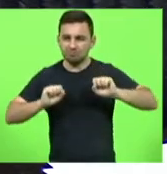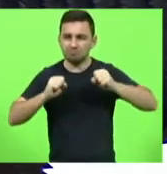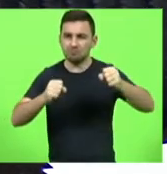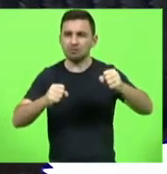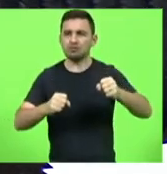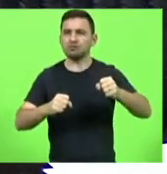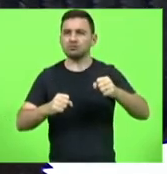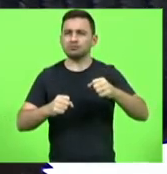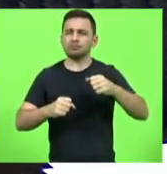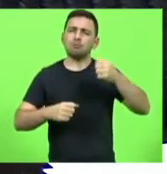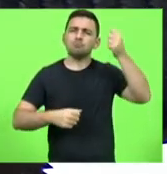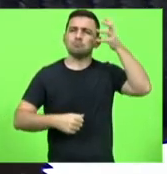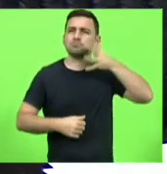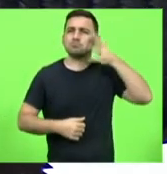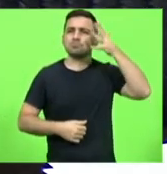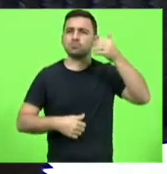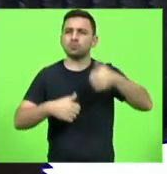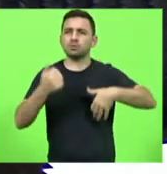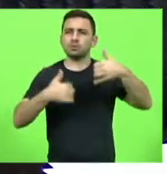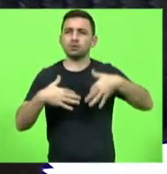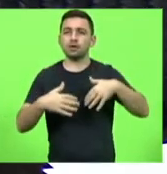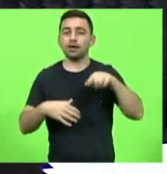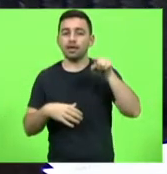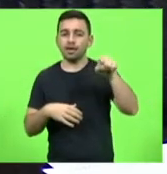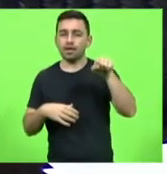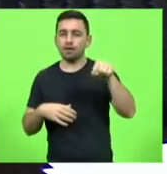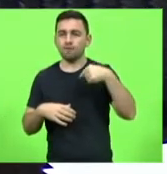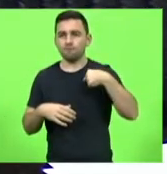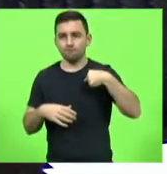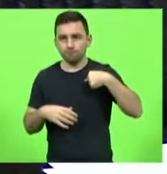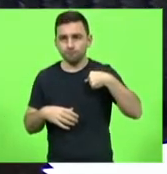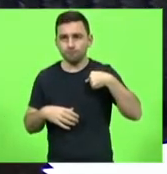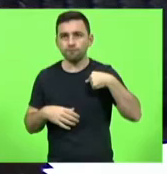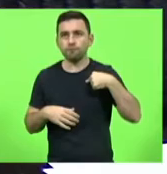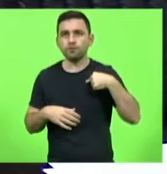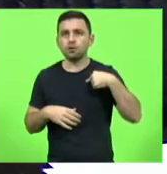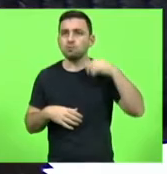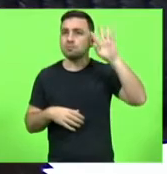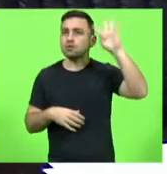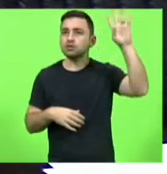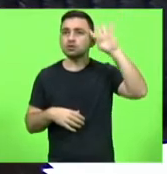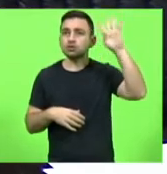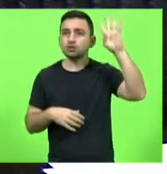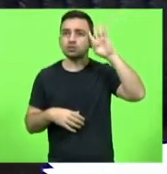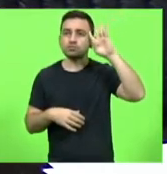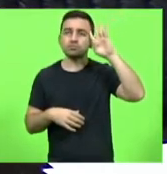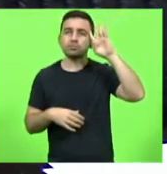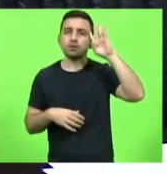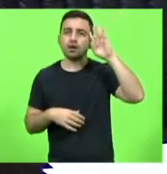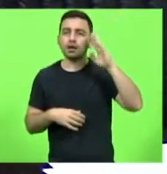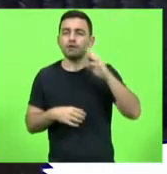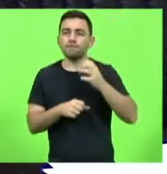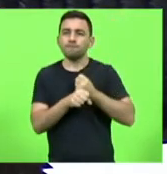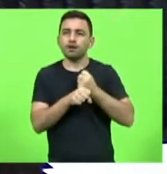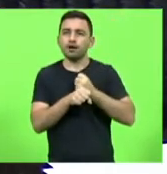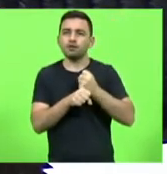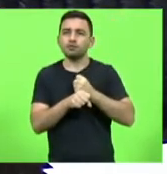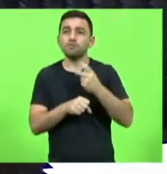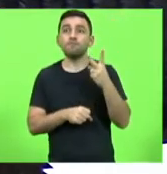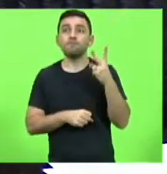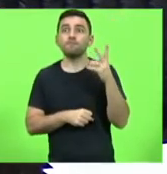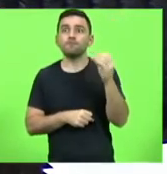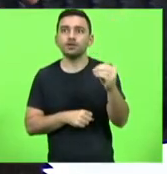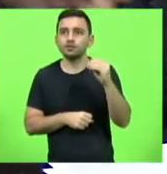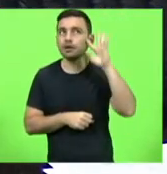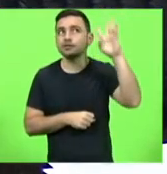de argumentação, e ele me fez viajar para daqui 20 anos, e eu vi a minha região, ele me fez viajar, o mesmo que eu enfrento em Florianópolis,